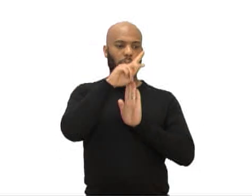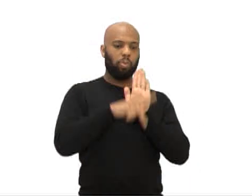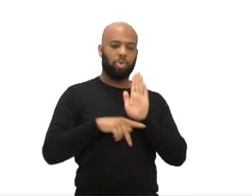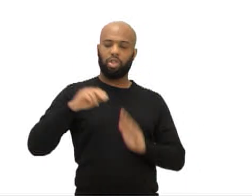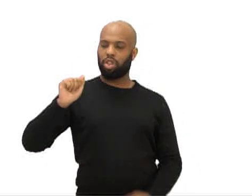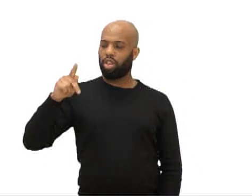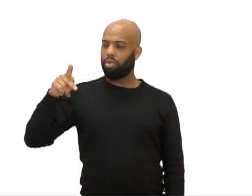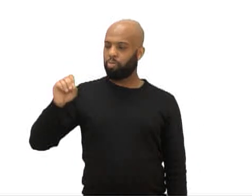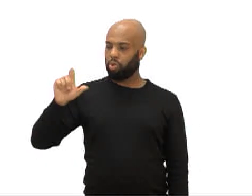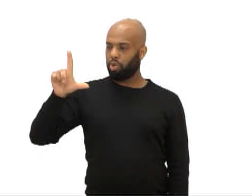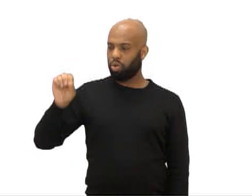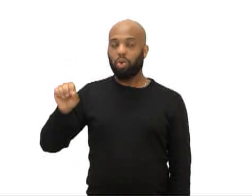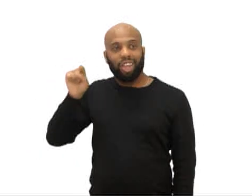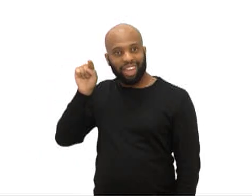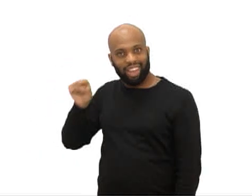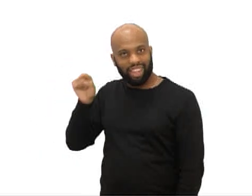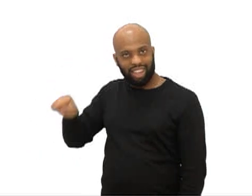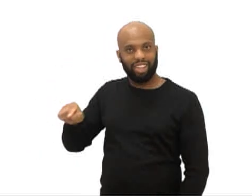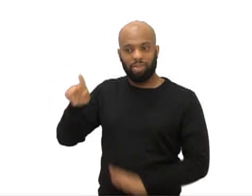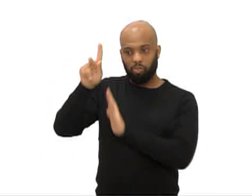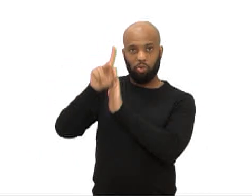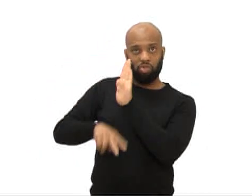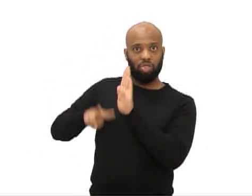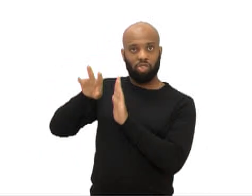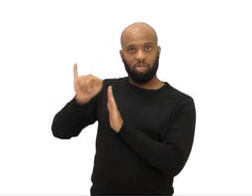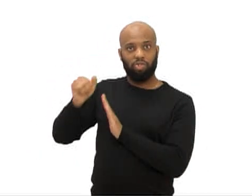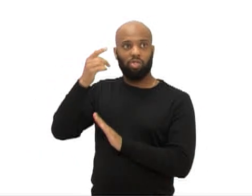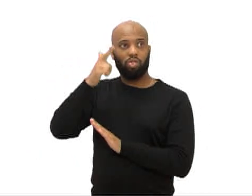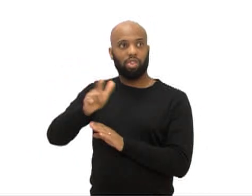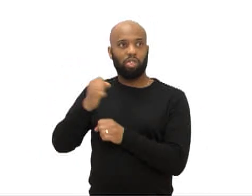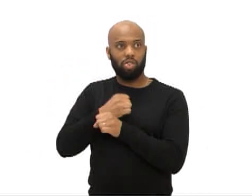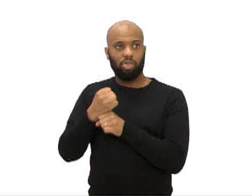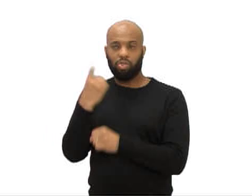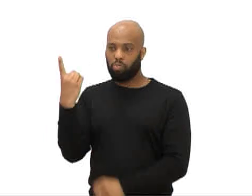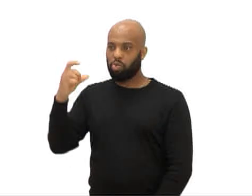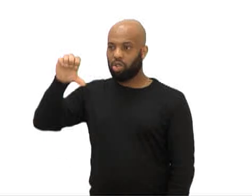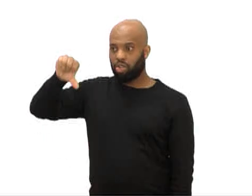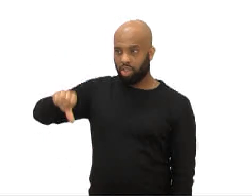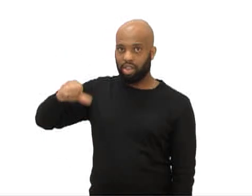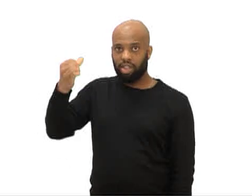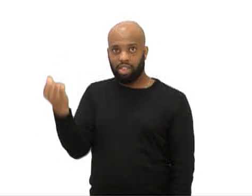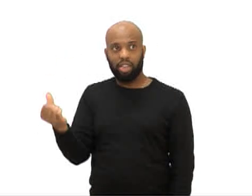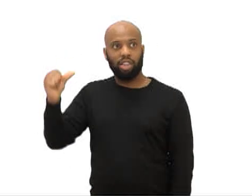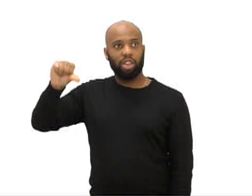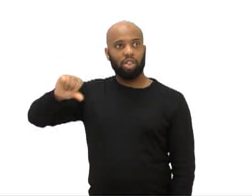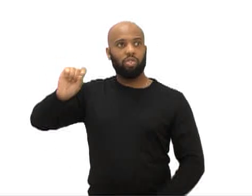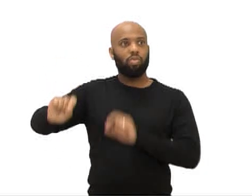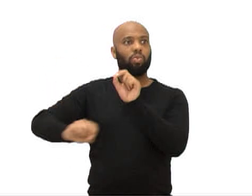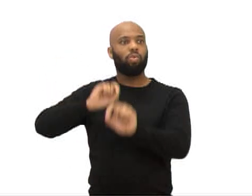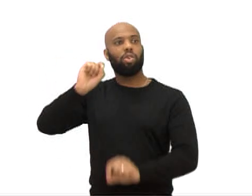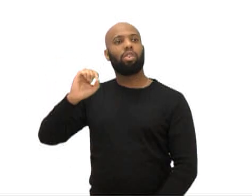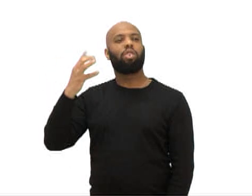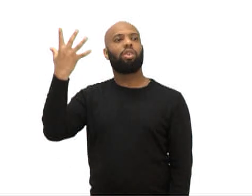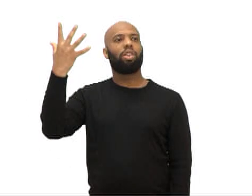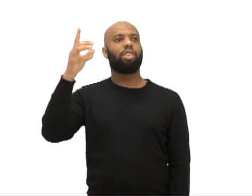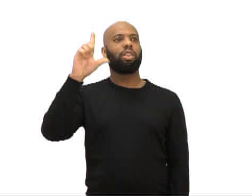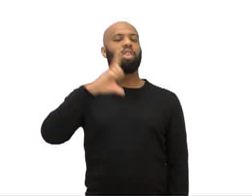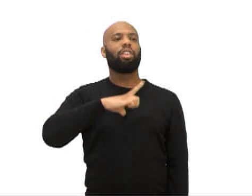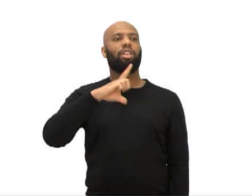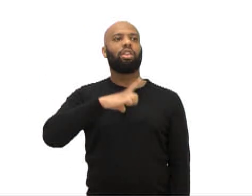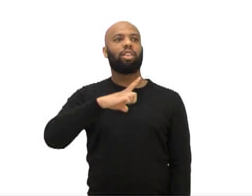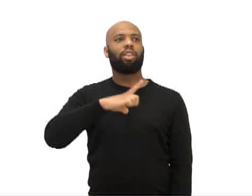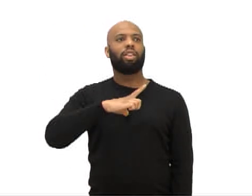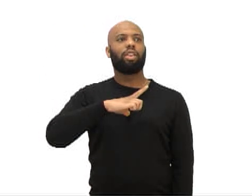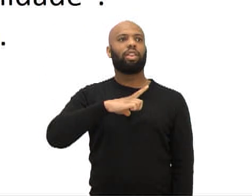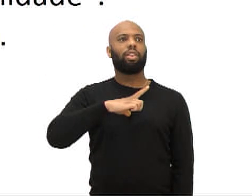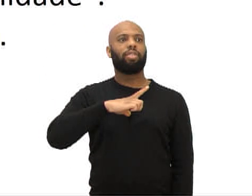e é esse projeto que vai se encaminhar para o ano de 1969, quando